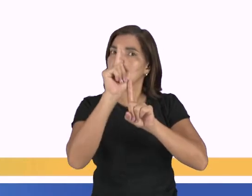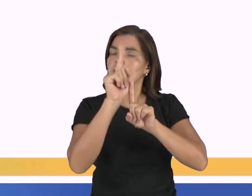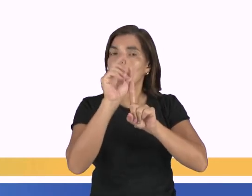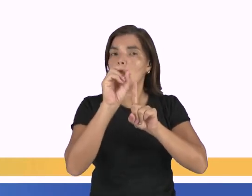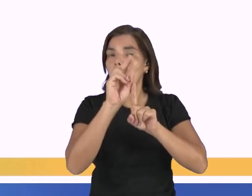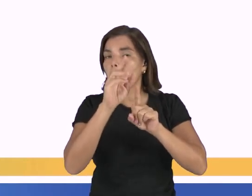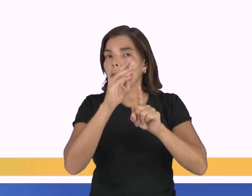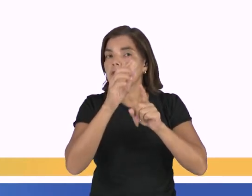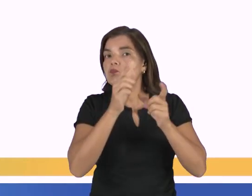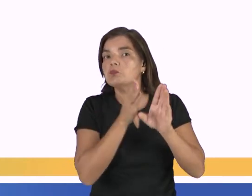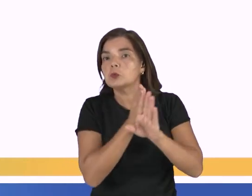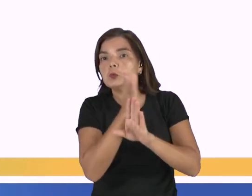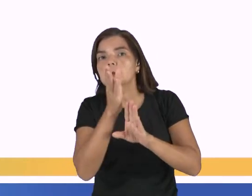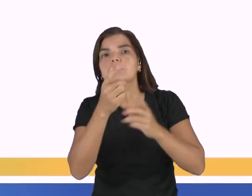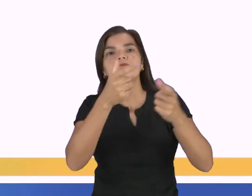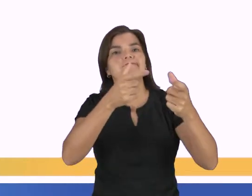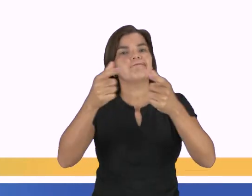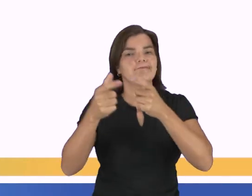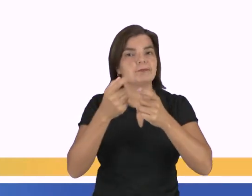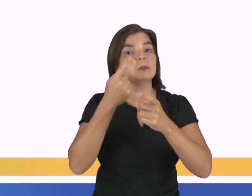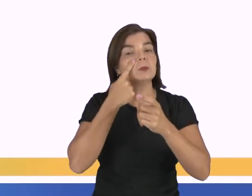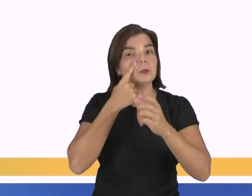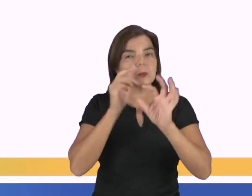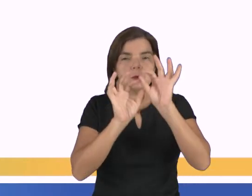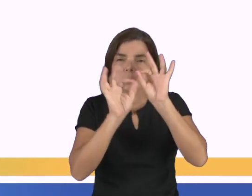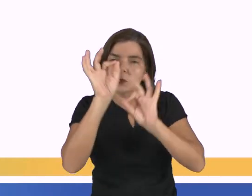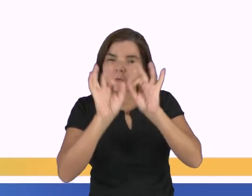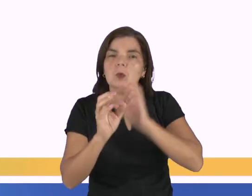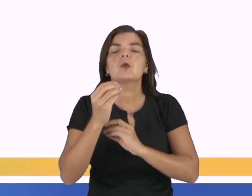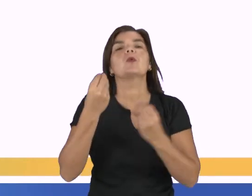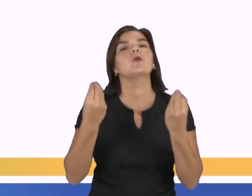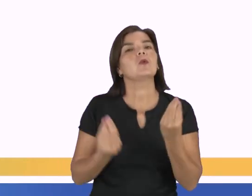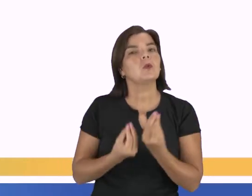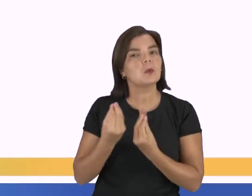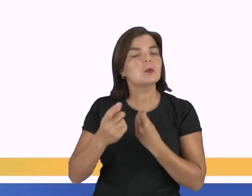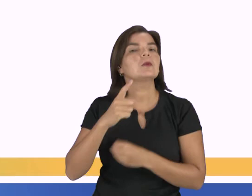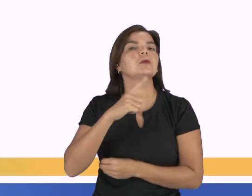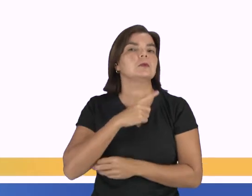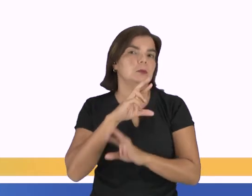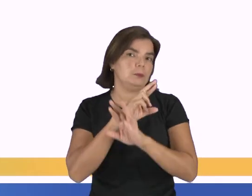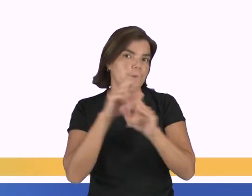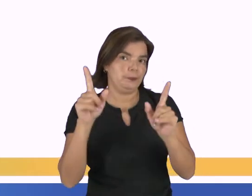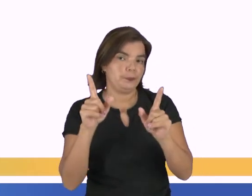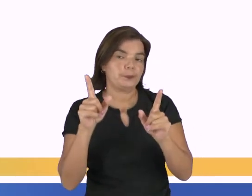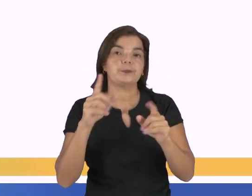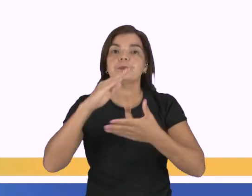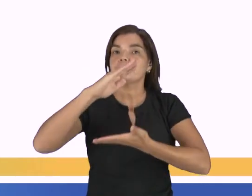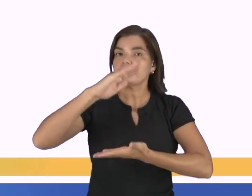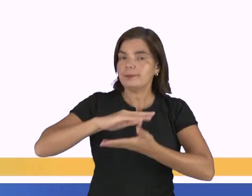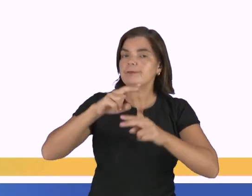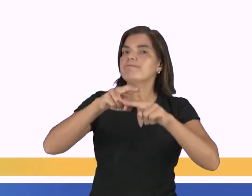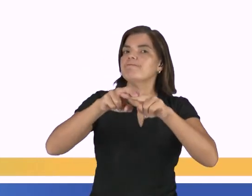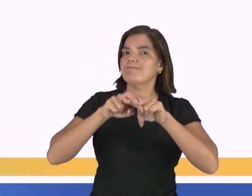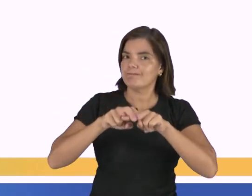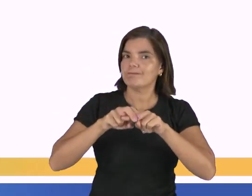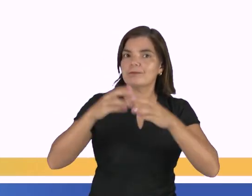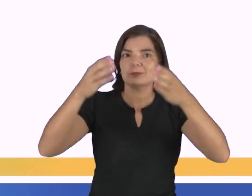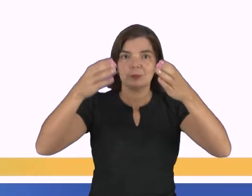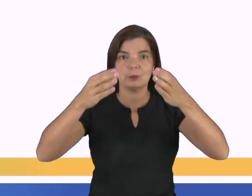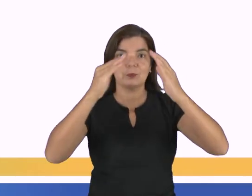para determinado local. Então, quando você vai fazer a instalação, tem que ter noção de que tem que haver diferença de pressão e é por isso que a caixa d'água